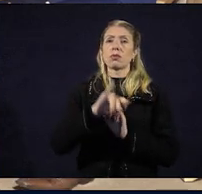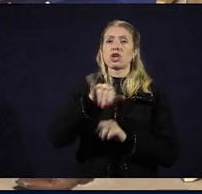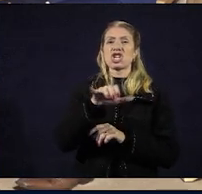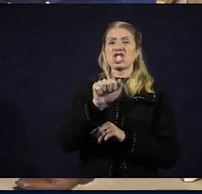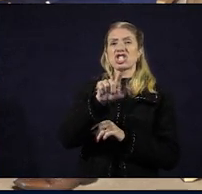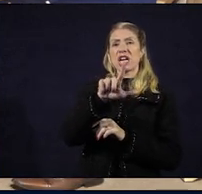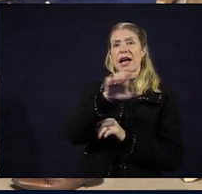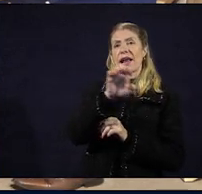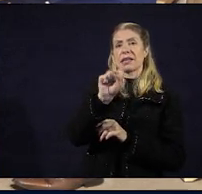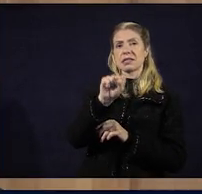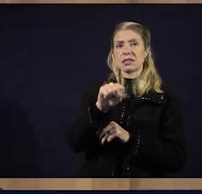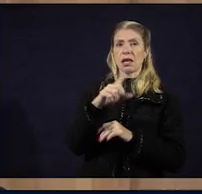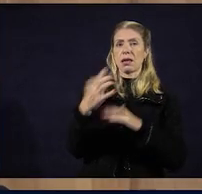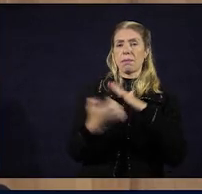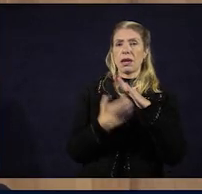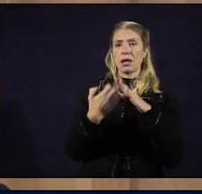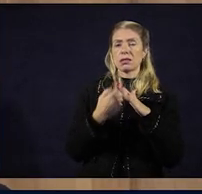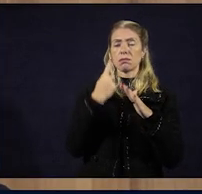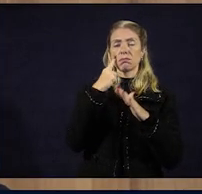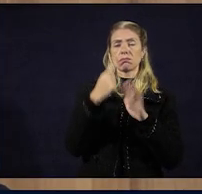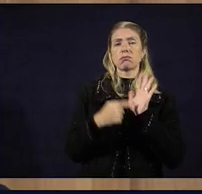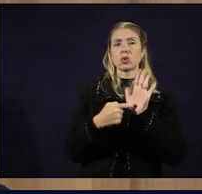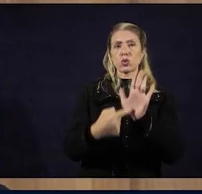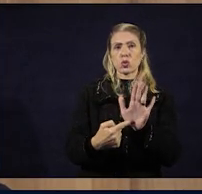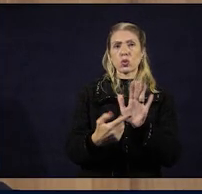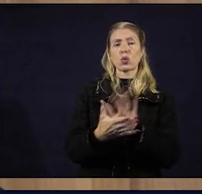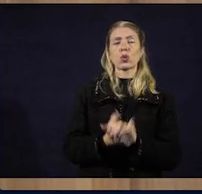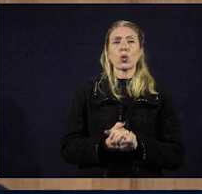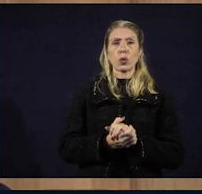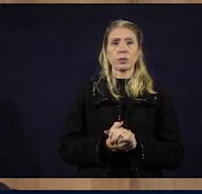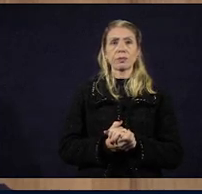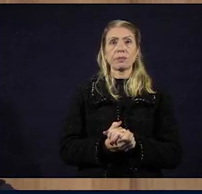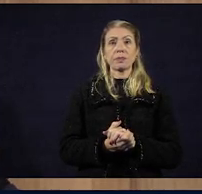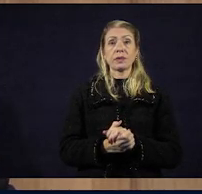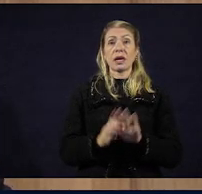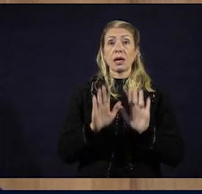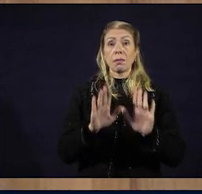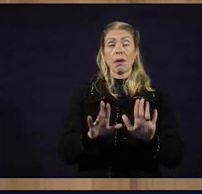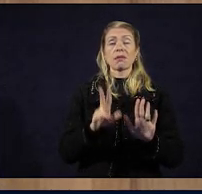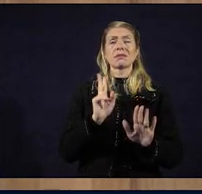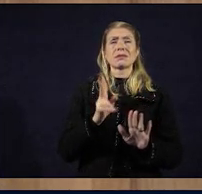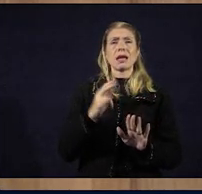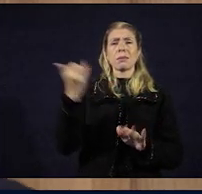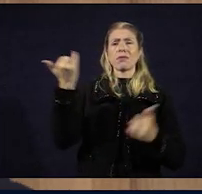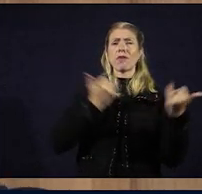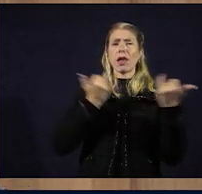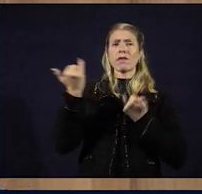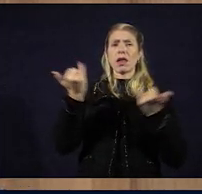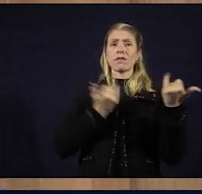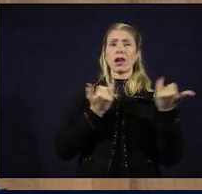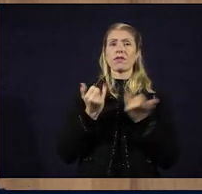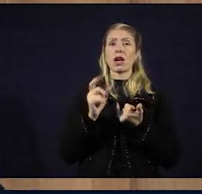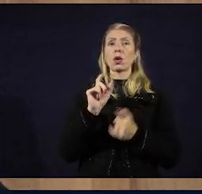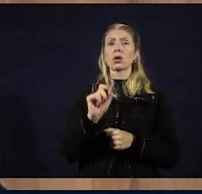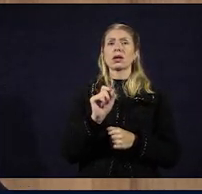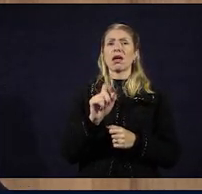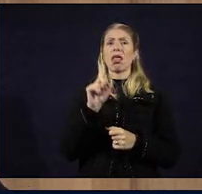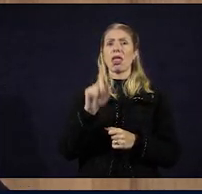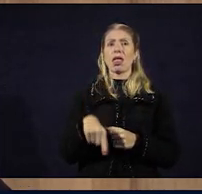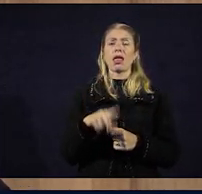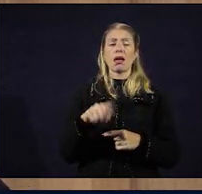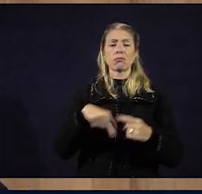se destacou mas o que a gente sempre escuta do investidor o seguinte Ah é ciclo